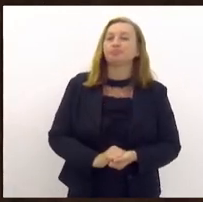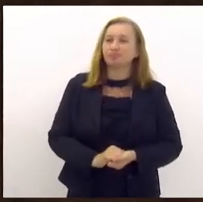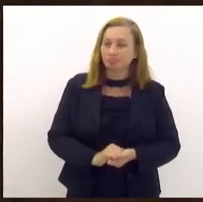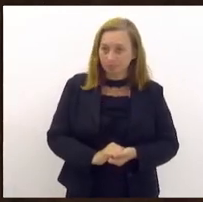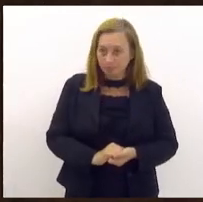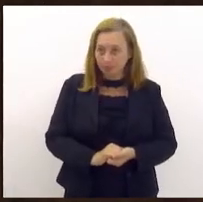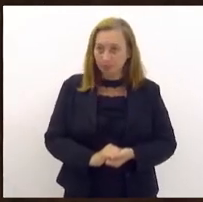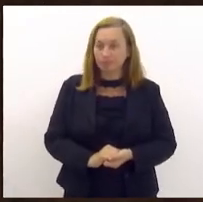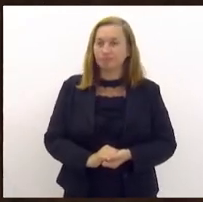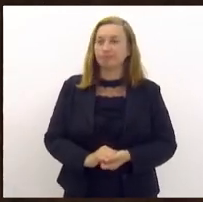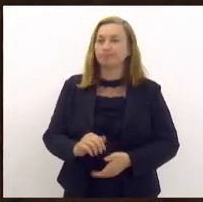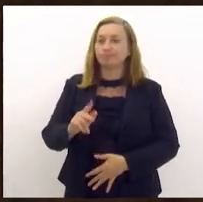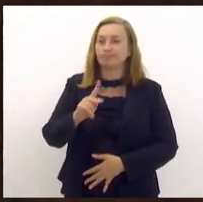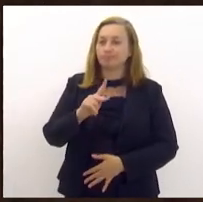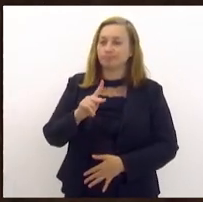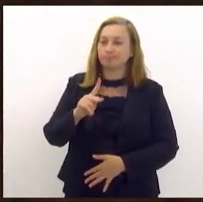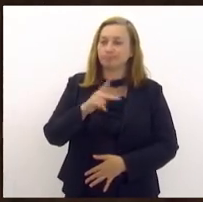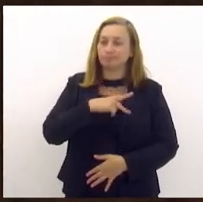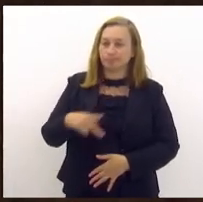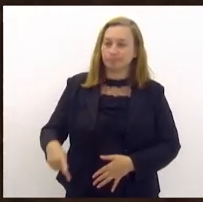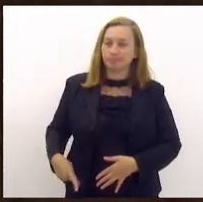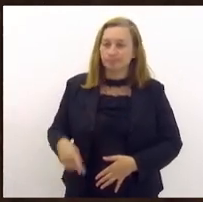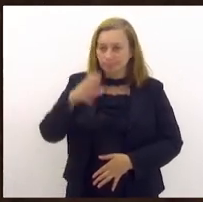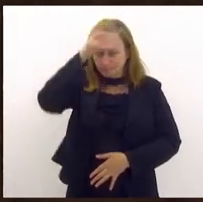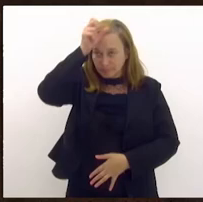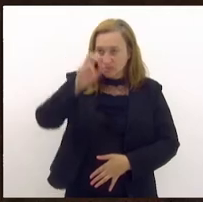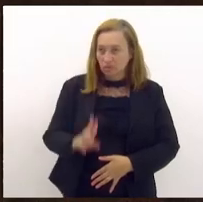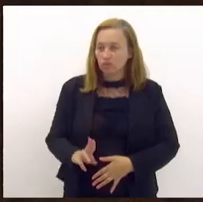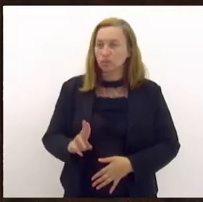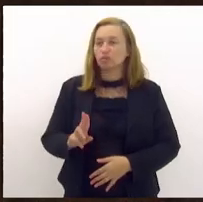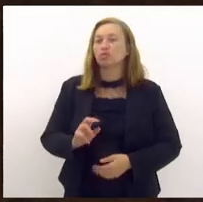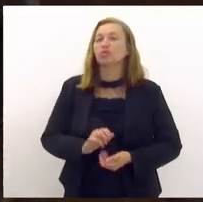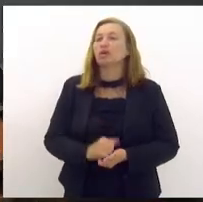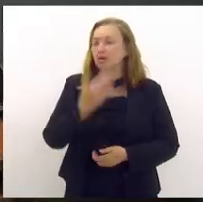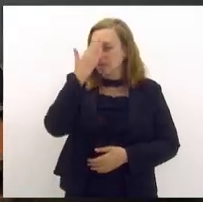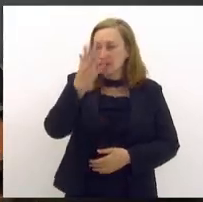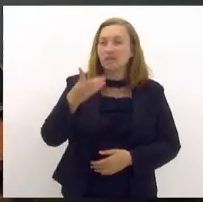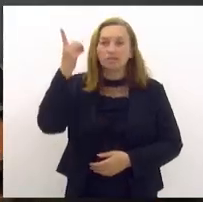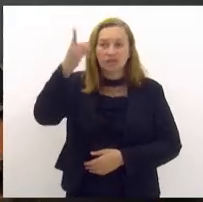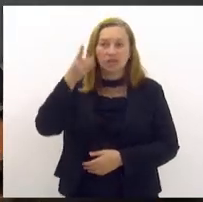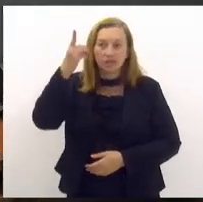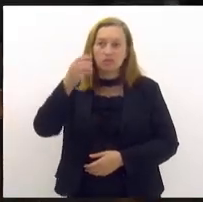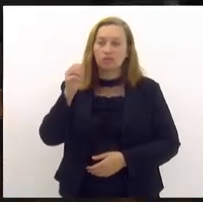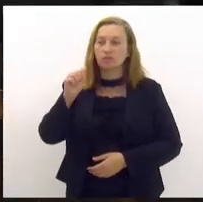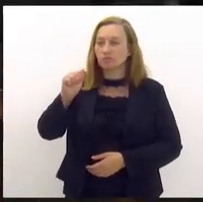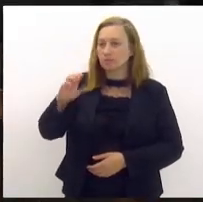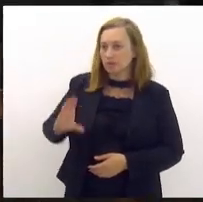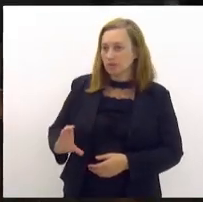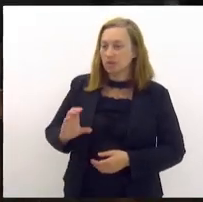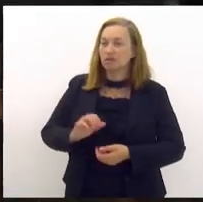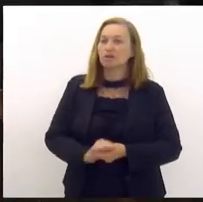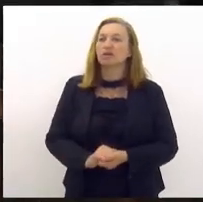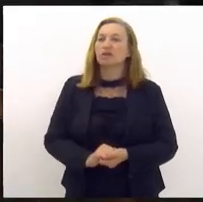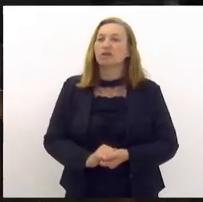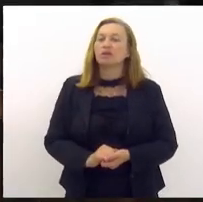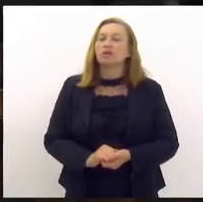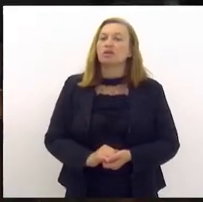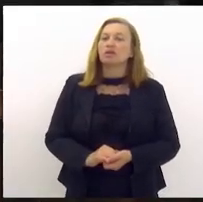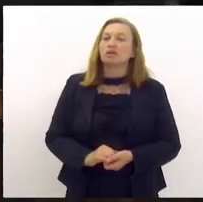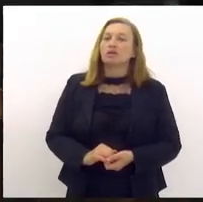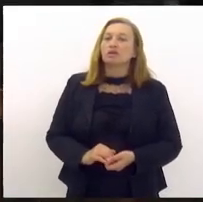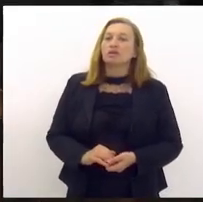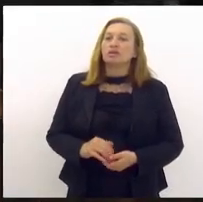trepidante, presidenta ecofeminista Tia Ju. Obrigada, deputado Mink. Bem dito